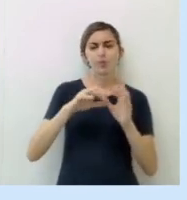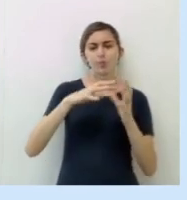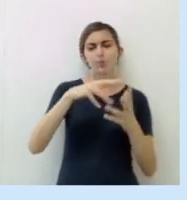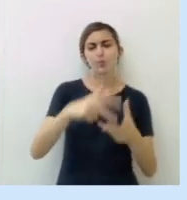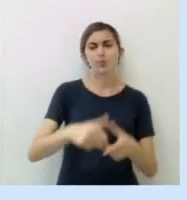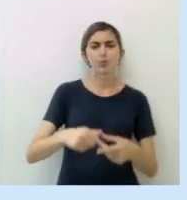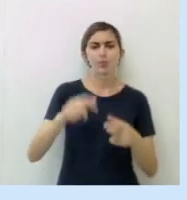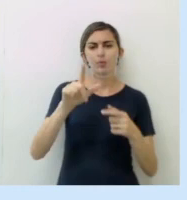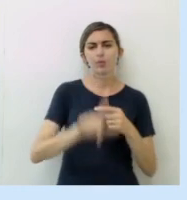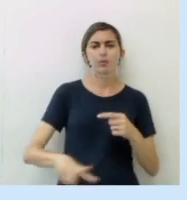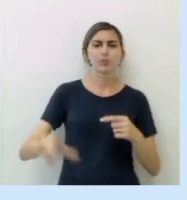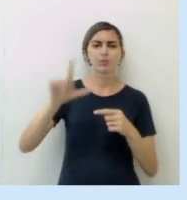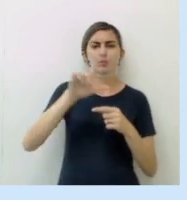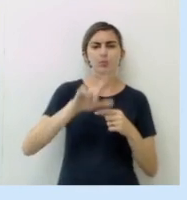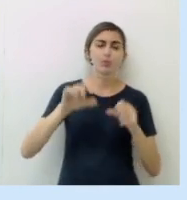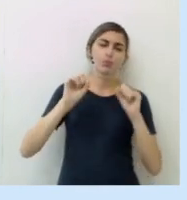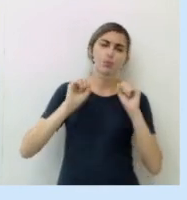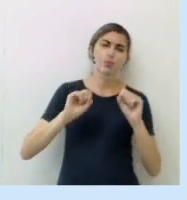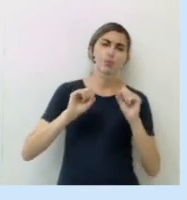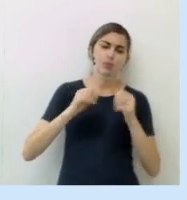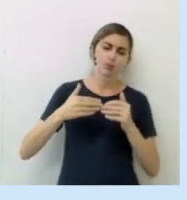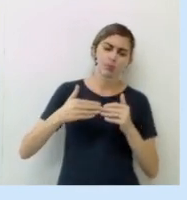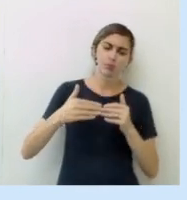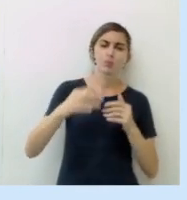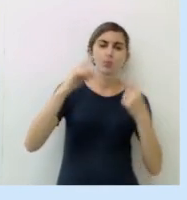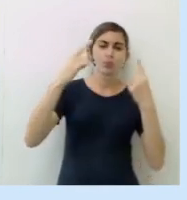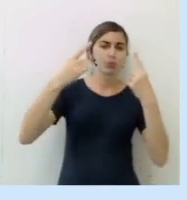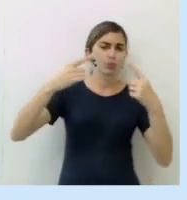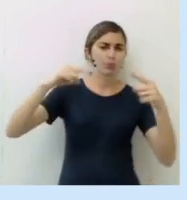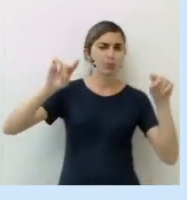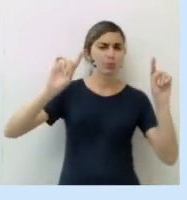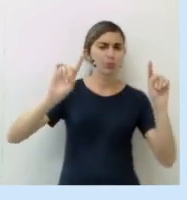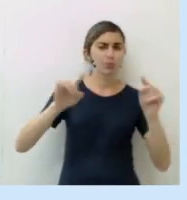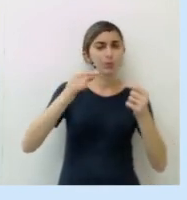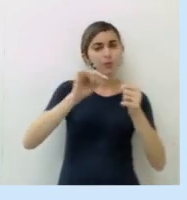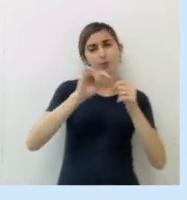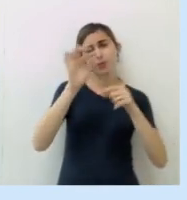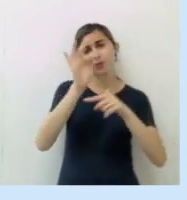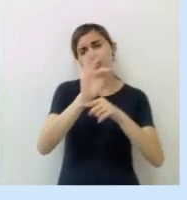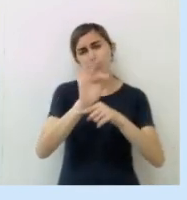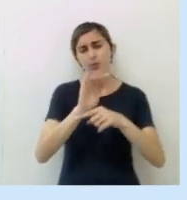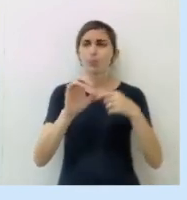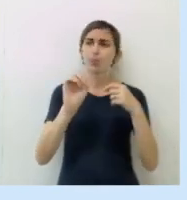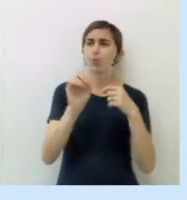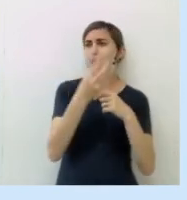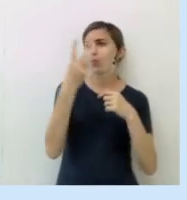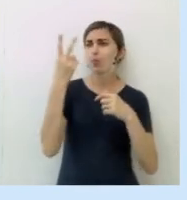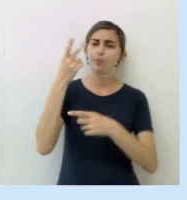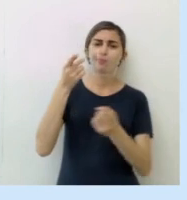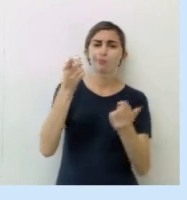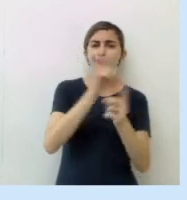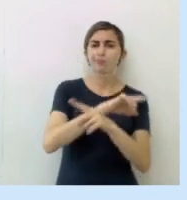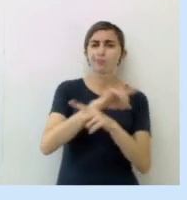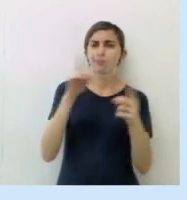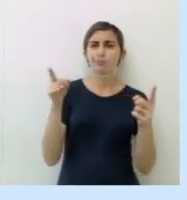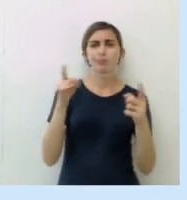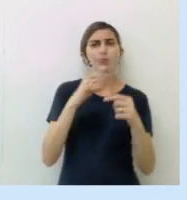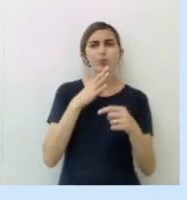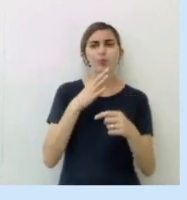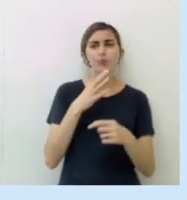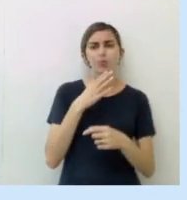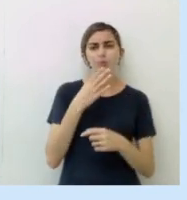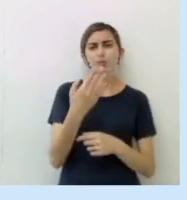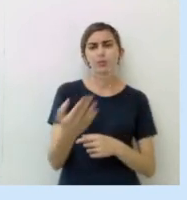mundo literário. Você pode, a partir de uma música, fazer um filme, ou vice-versa,